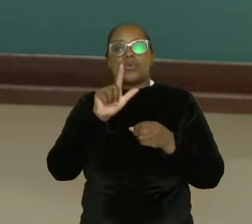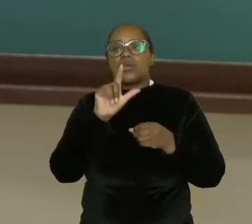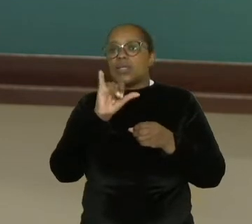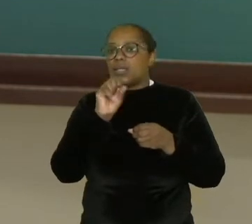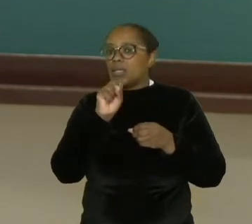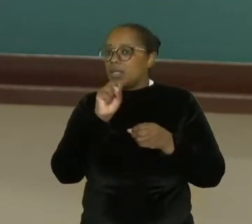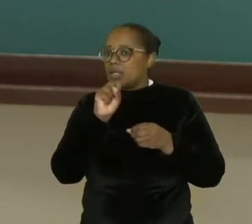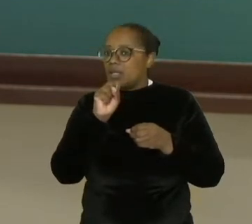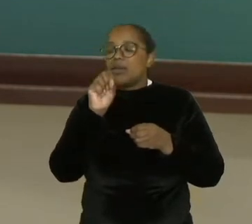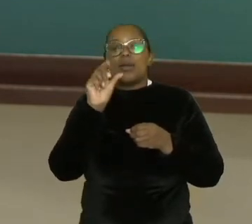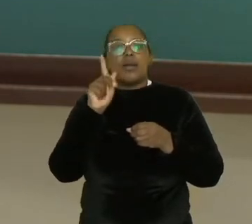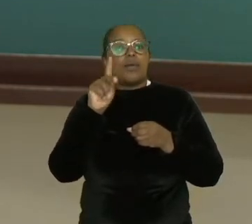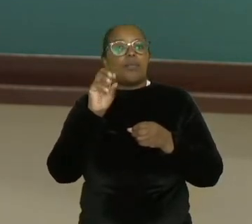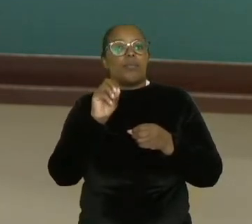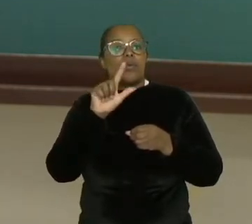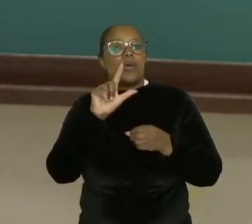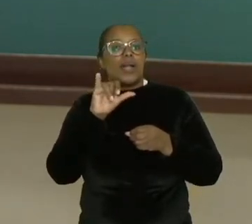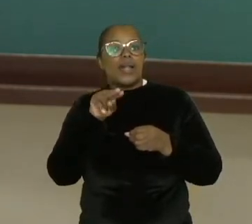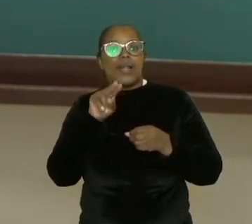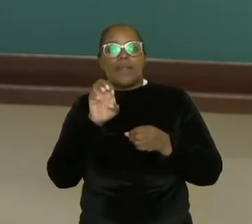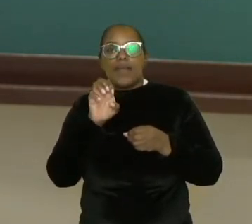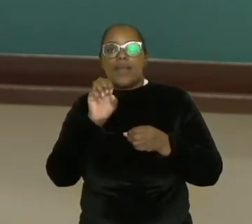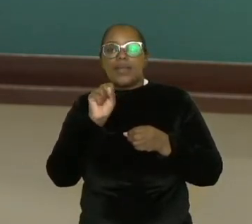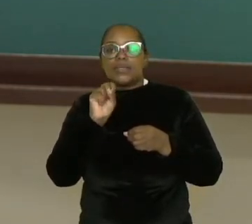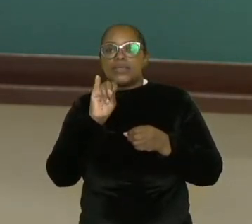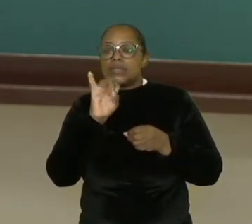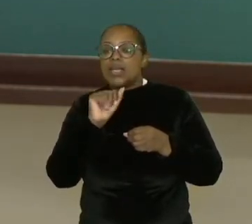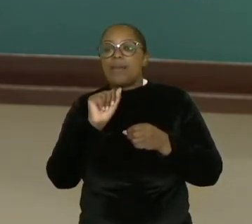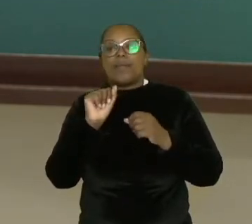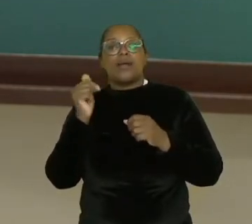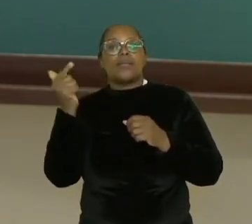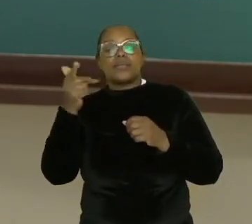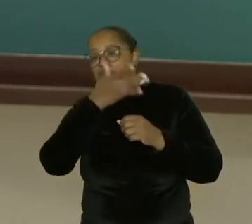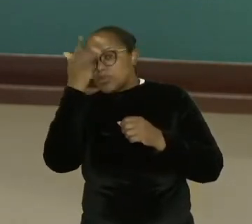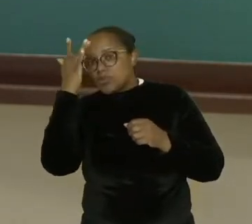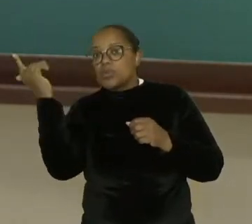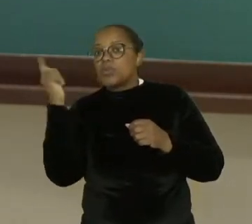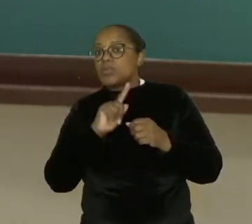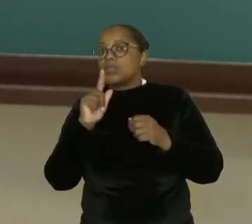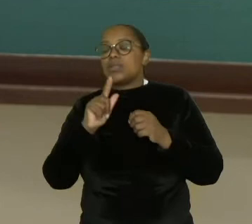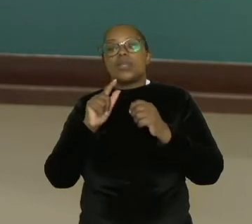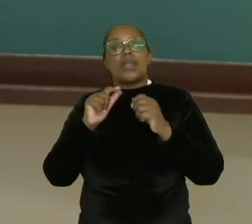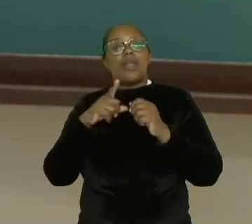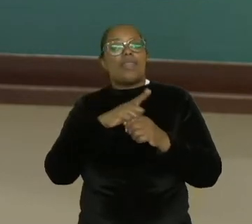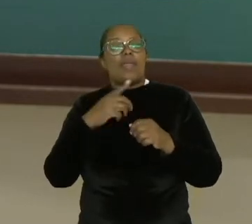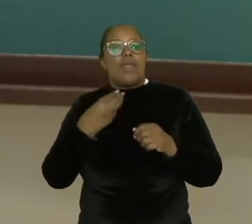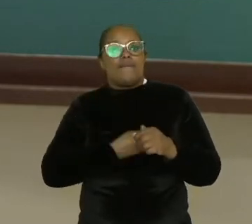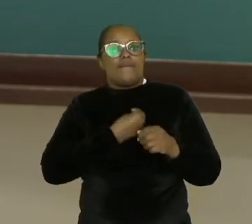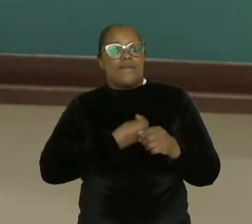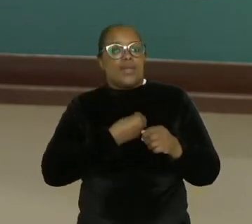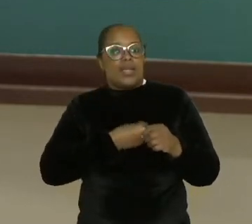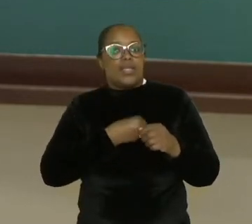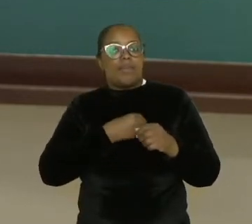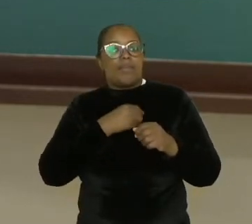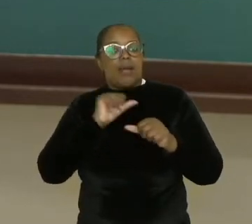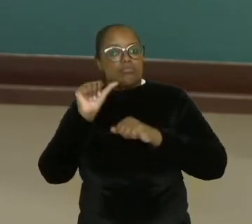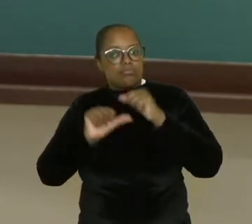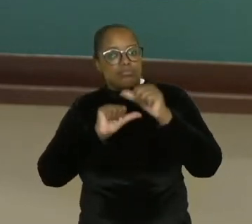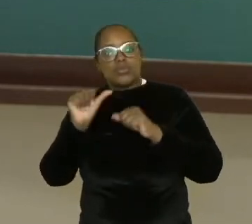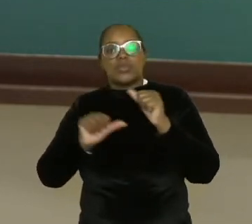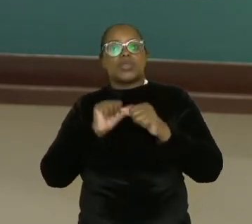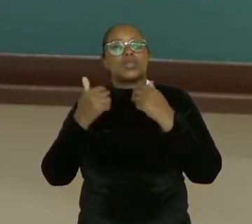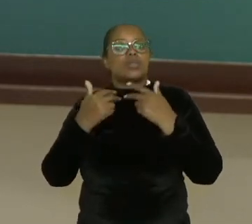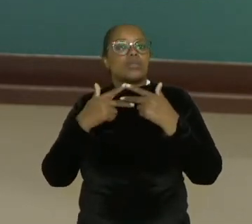para sobrevivência, eram embarcações para sobreviver. Então eles faziam umas embarcações de madeira, né? E faziam